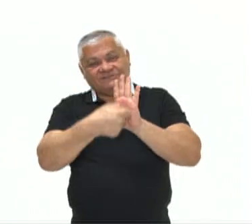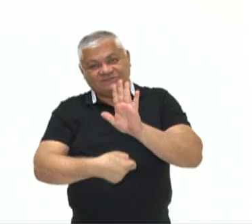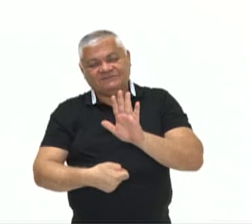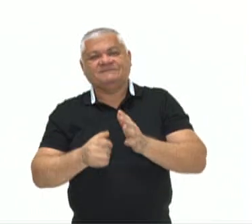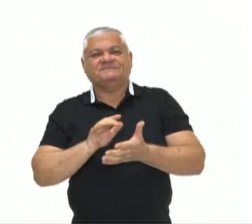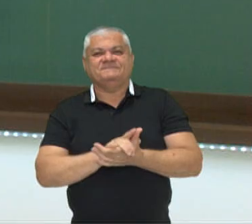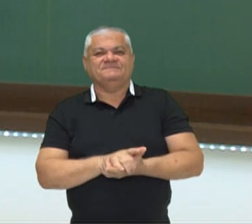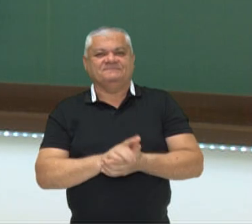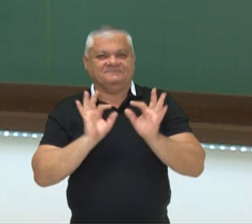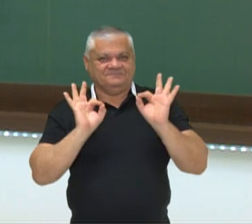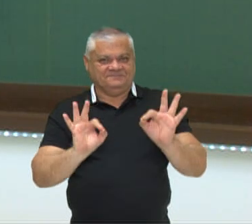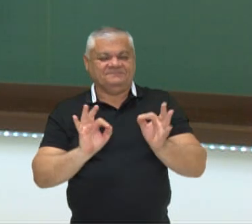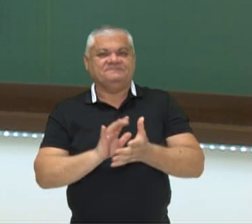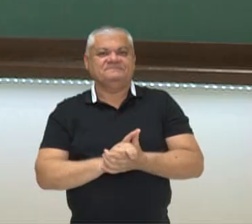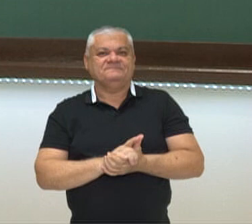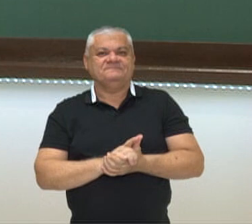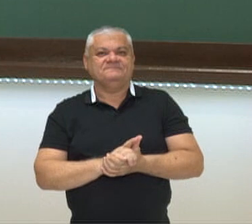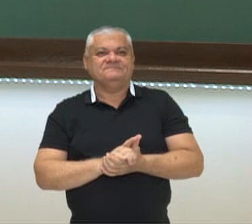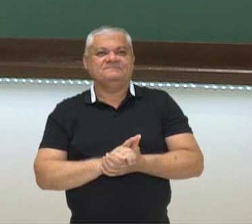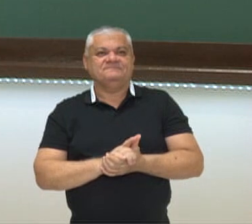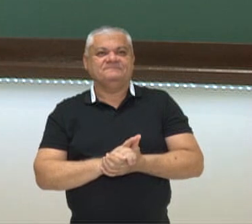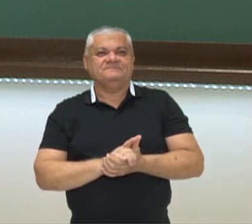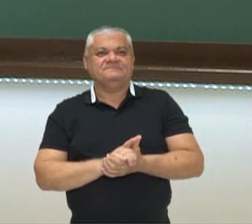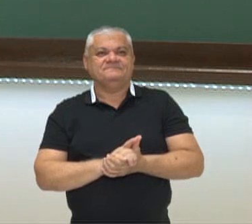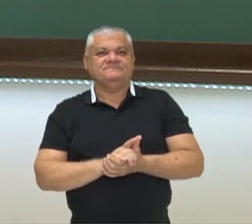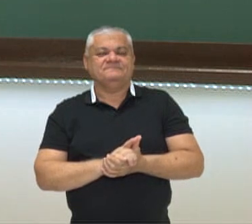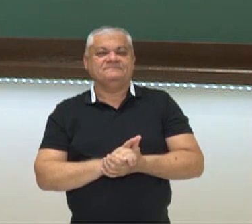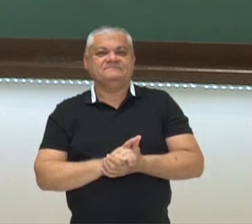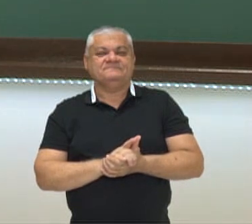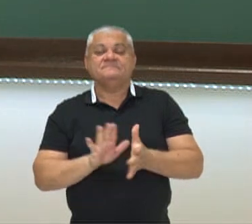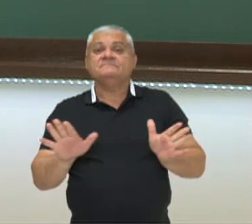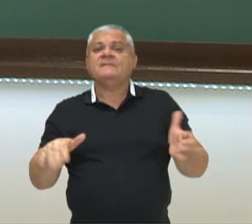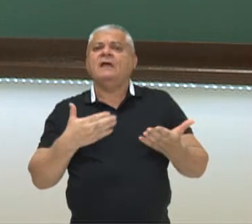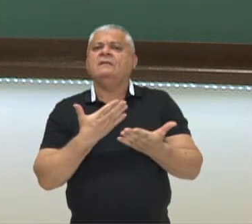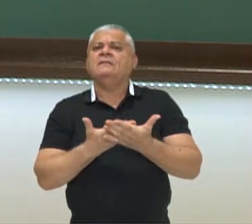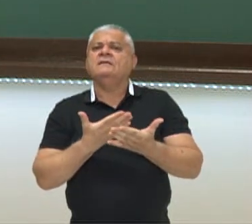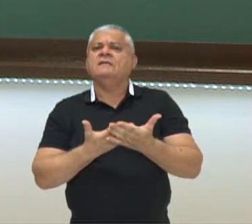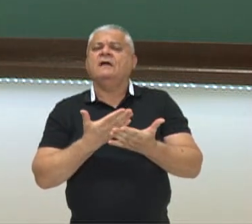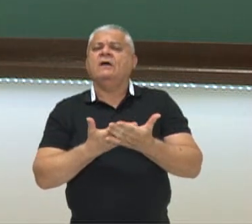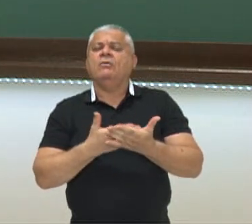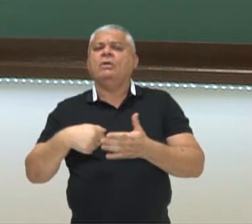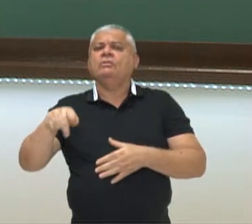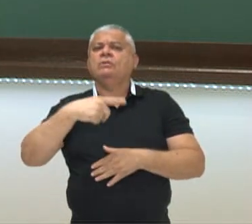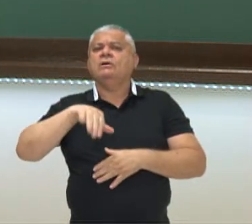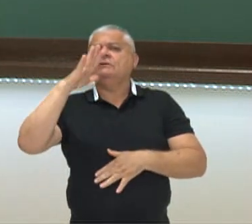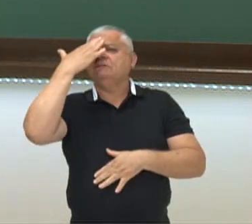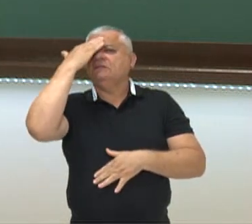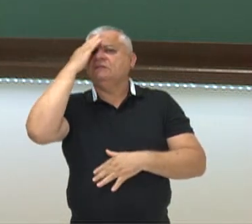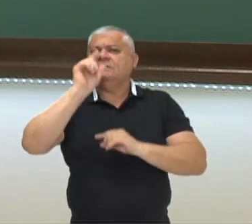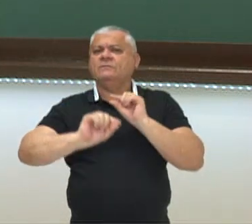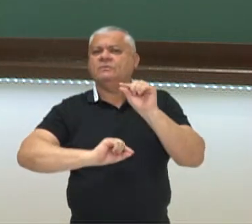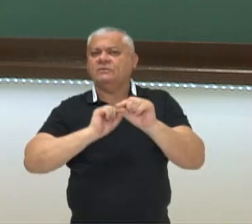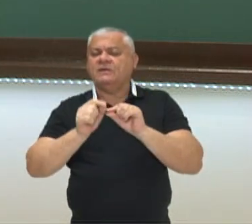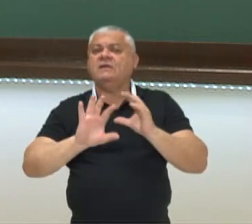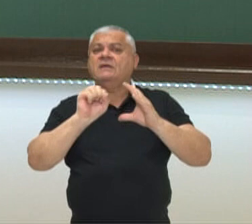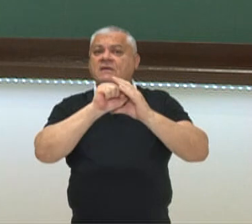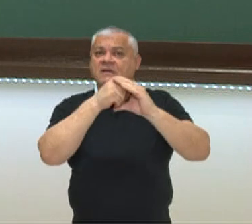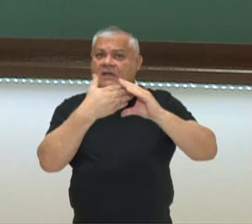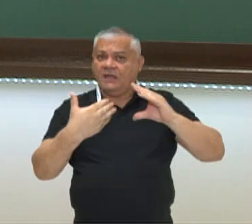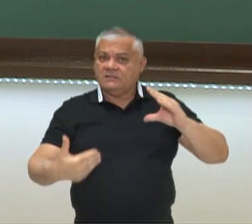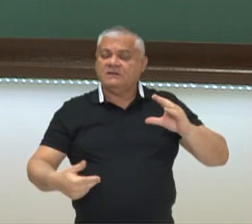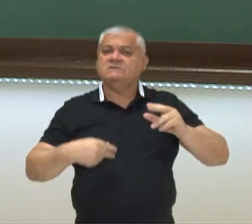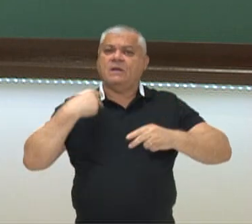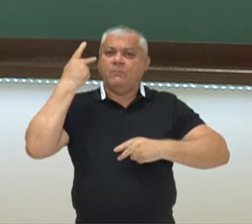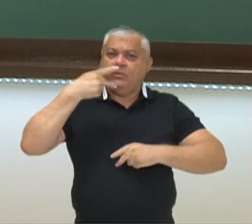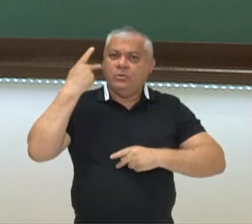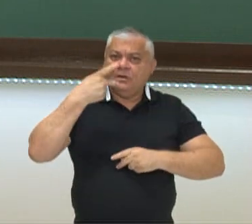elementos. Tá certo? Vem comigo? Nessa aula, então, nós entendemos as características